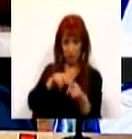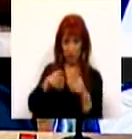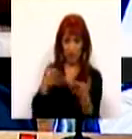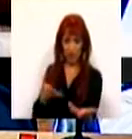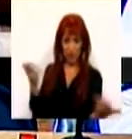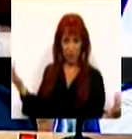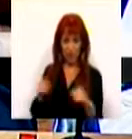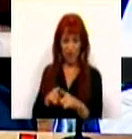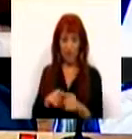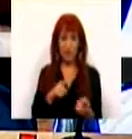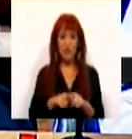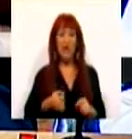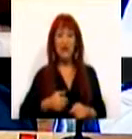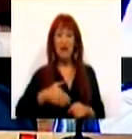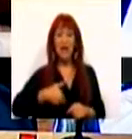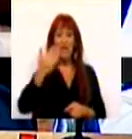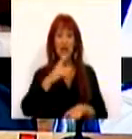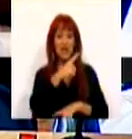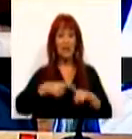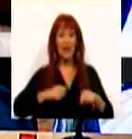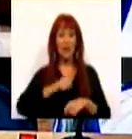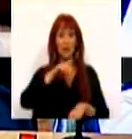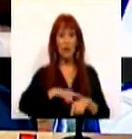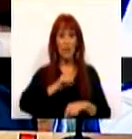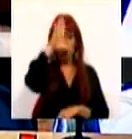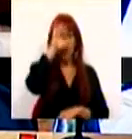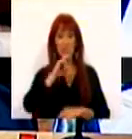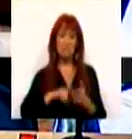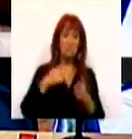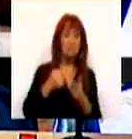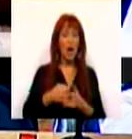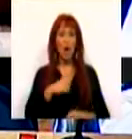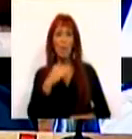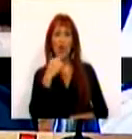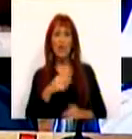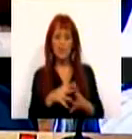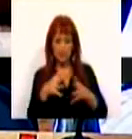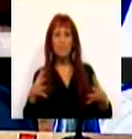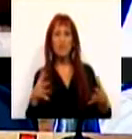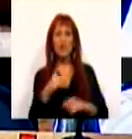deputados, e a escassos dias de cumprida metade da legislatura, podemos dizer que crescemos